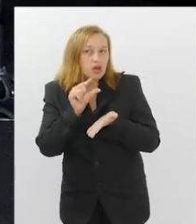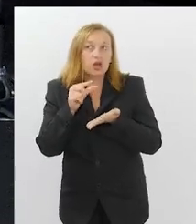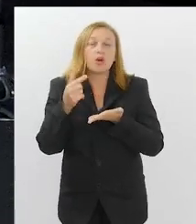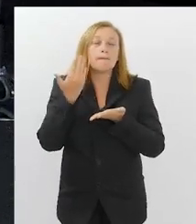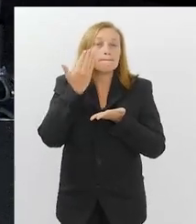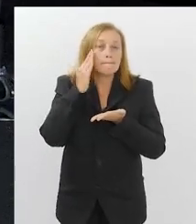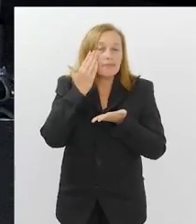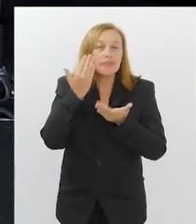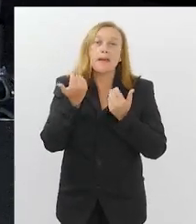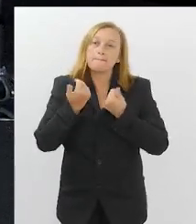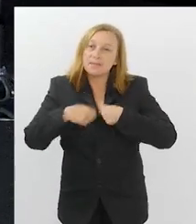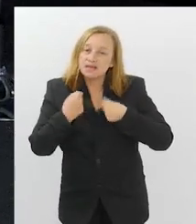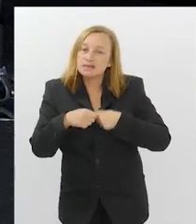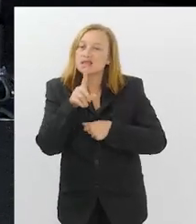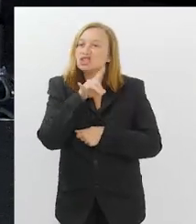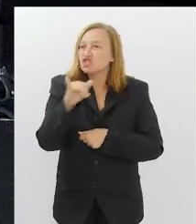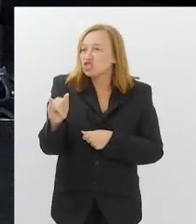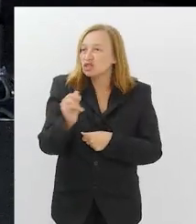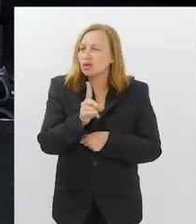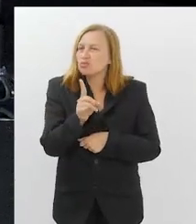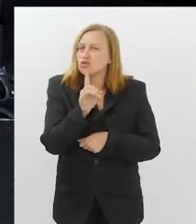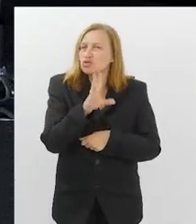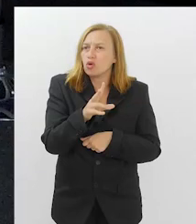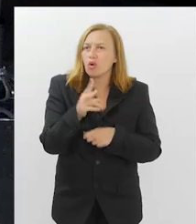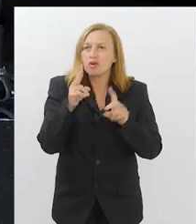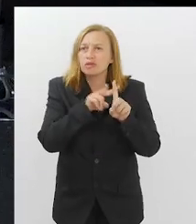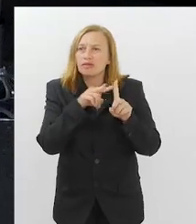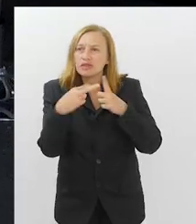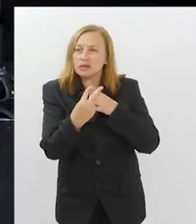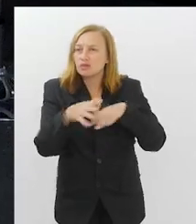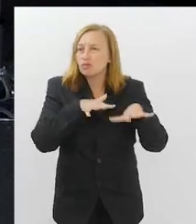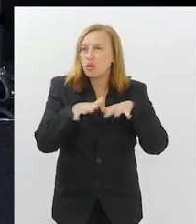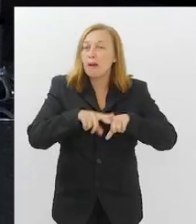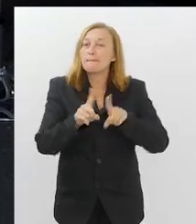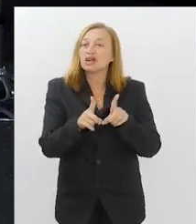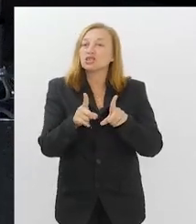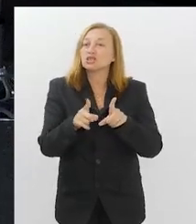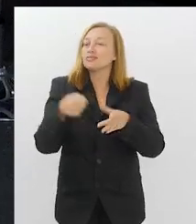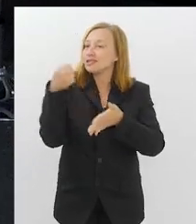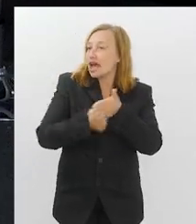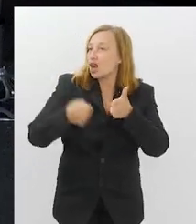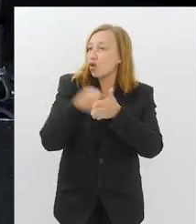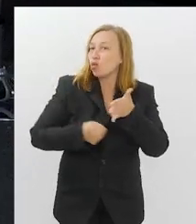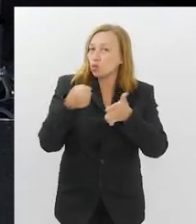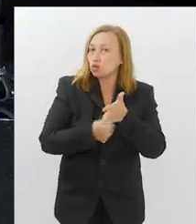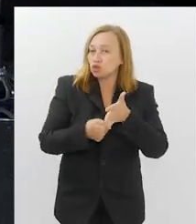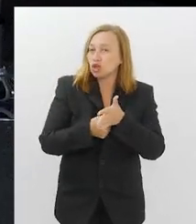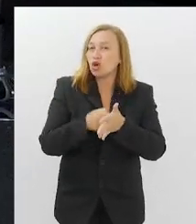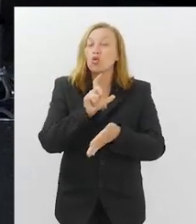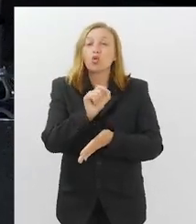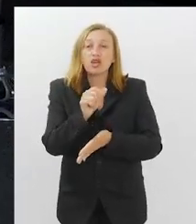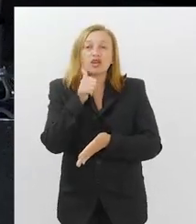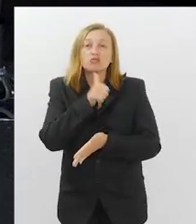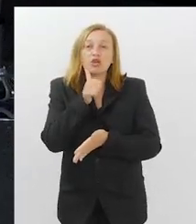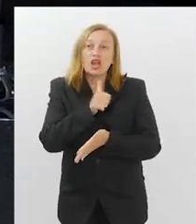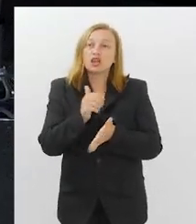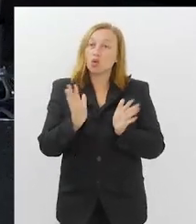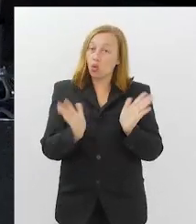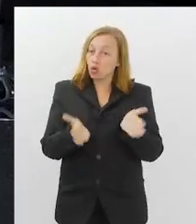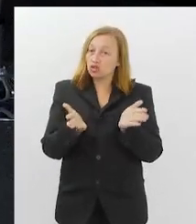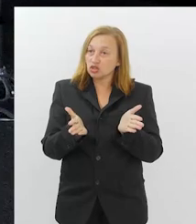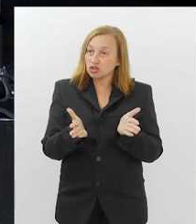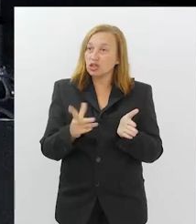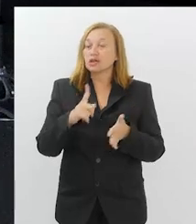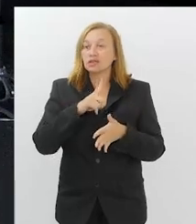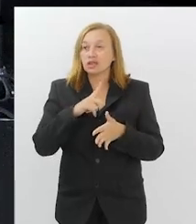é preciso entender essa data, não só na perspectiva da mobilização, mas no enfrentamento do que as mulheres negras